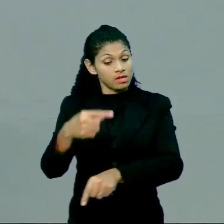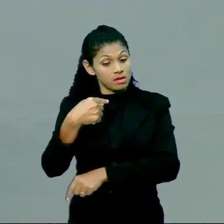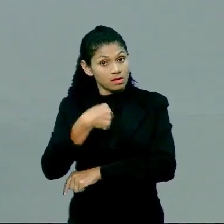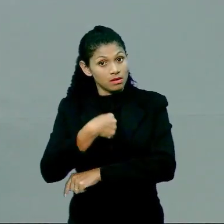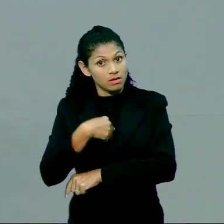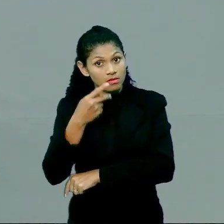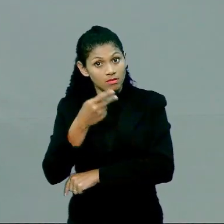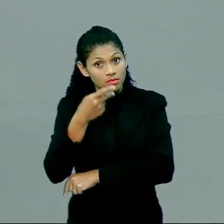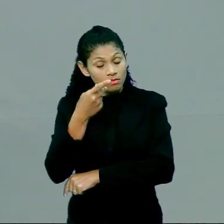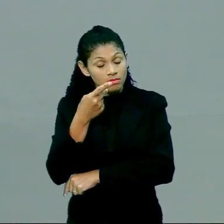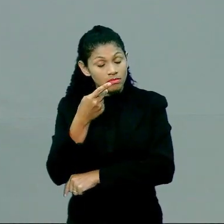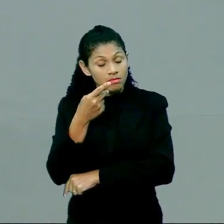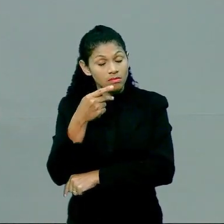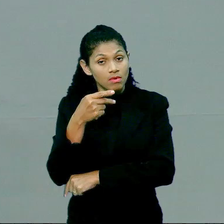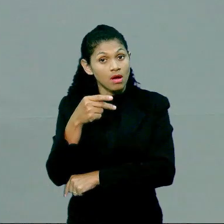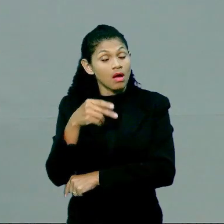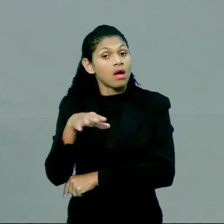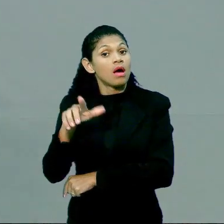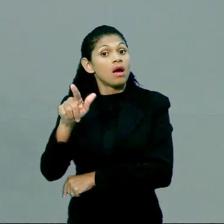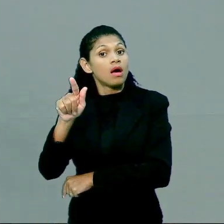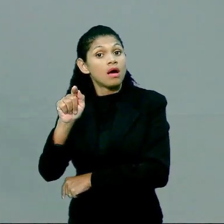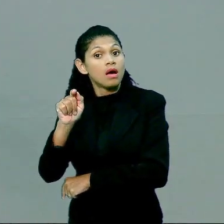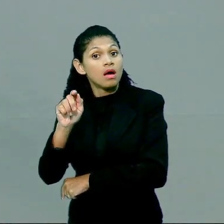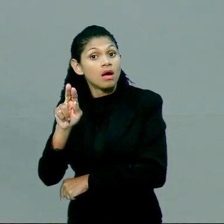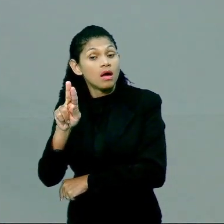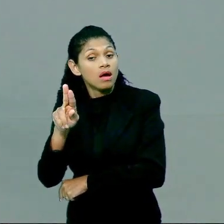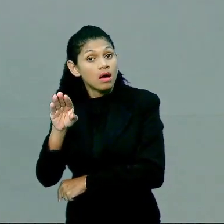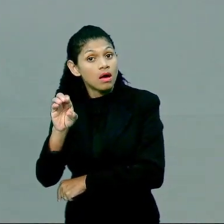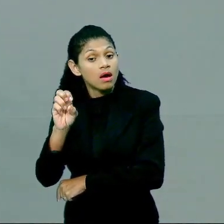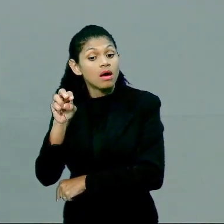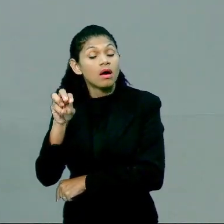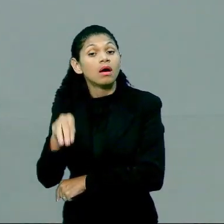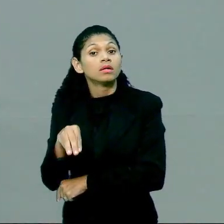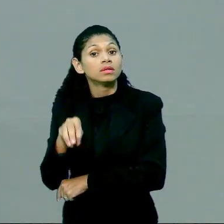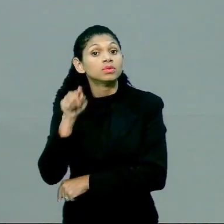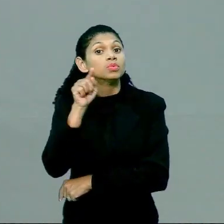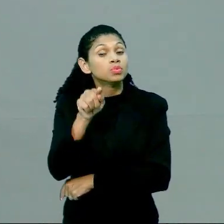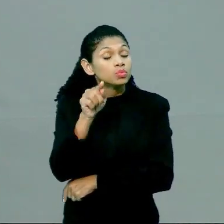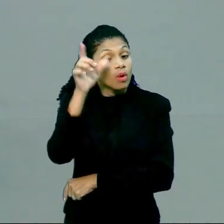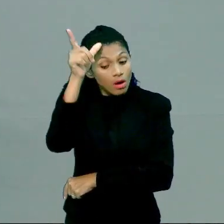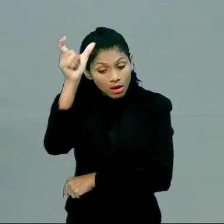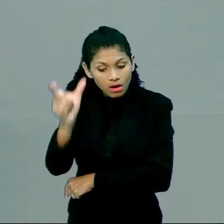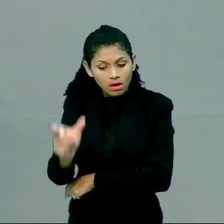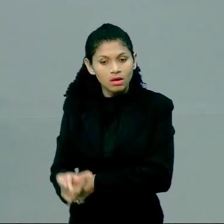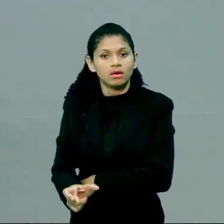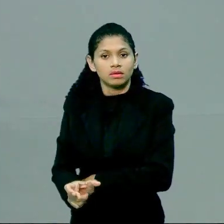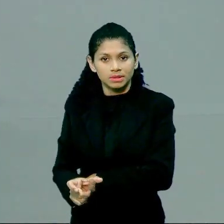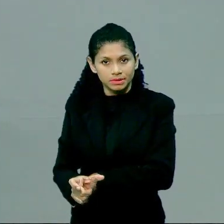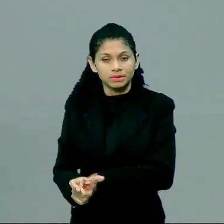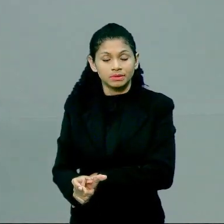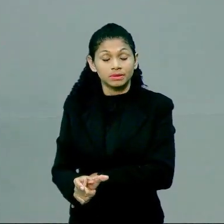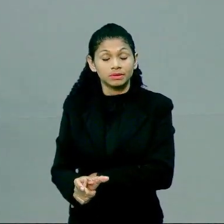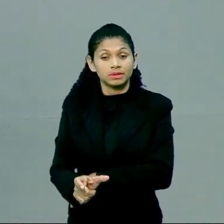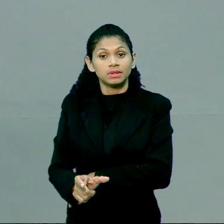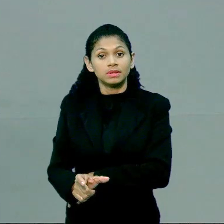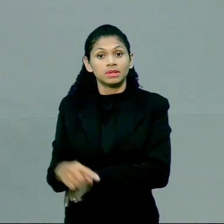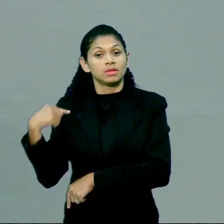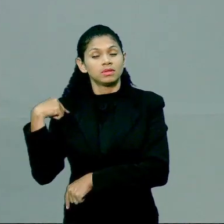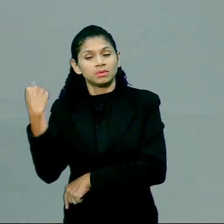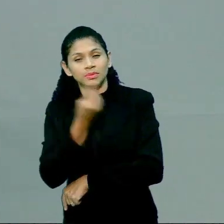uma moral ou seja um meio que um carão né Eu costumo dizer minha mãe e meus avós eles